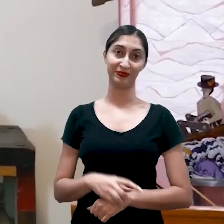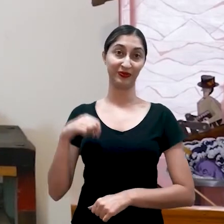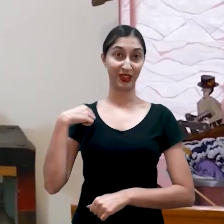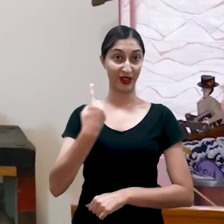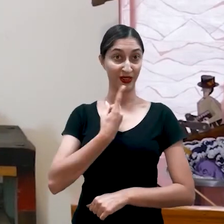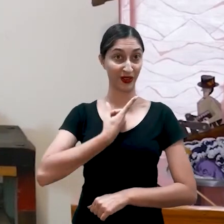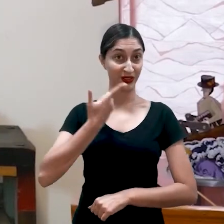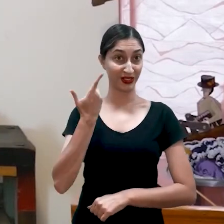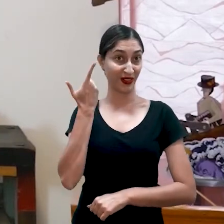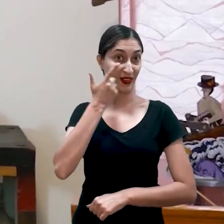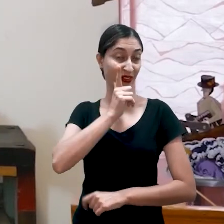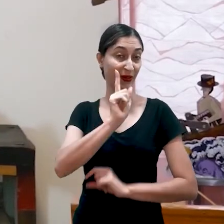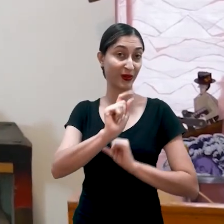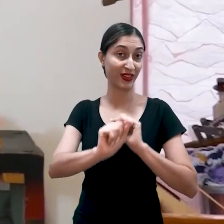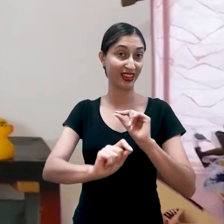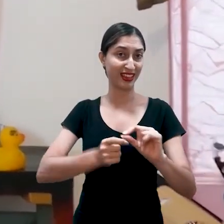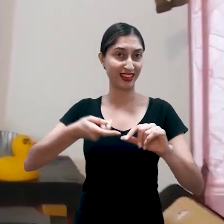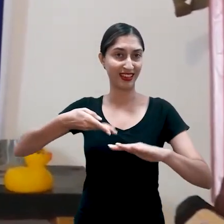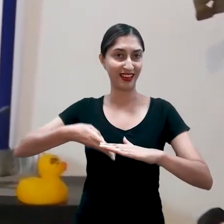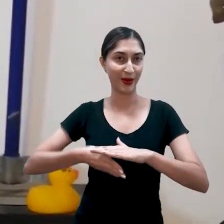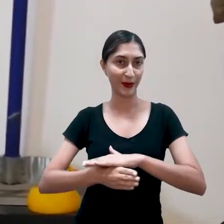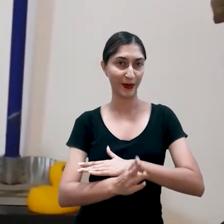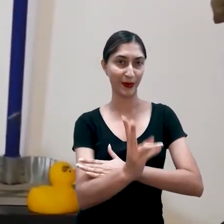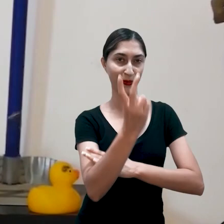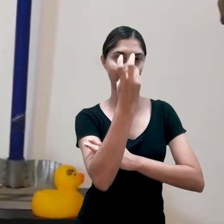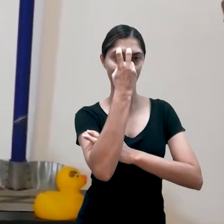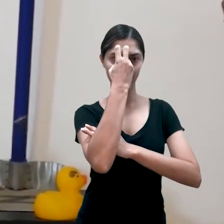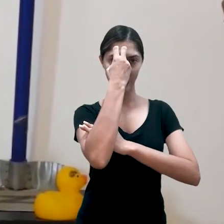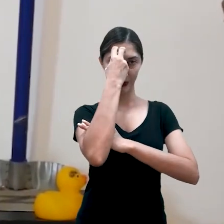se embrenhando na cultura